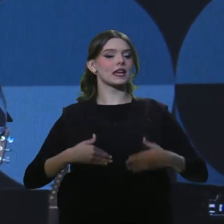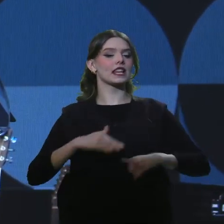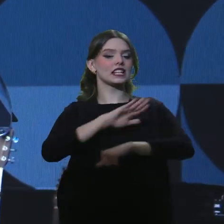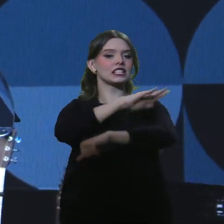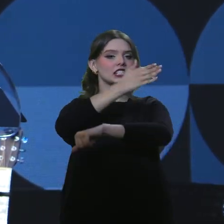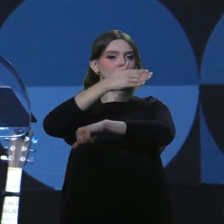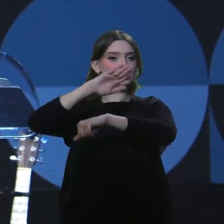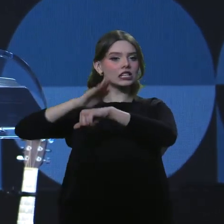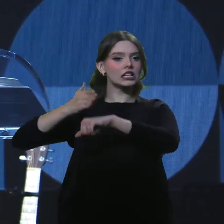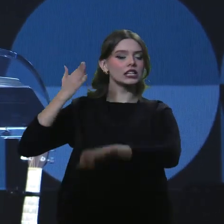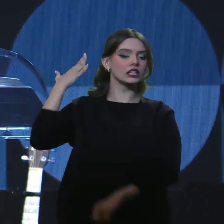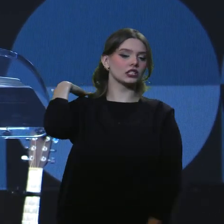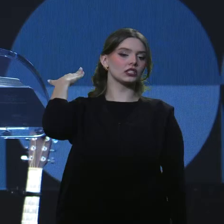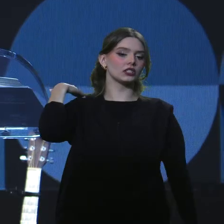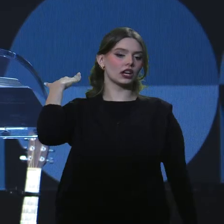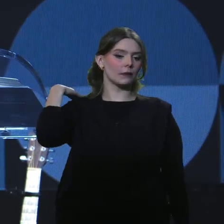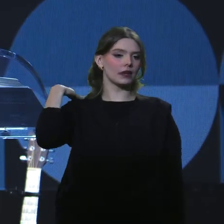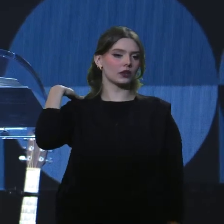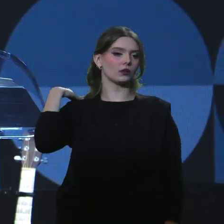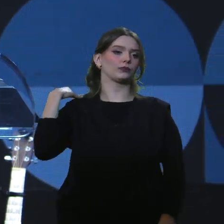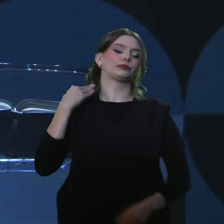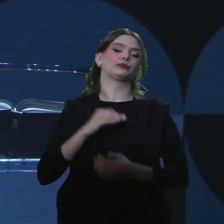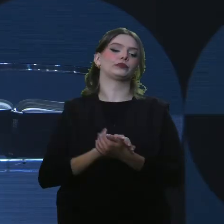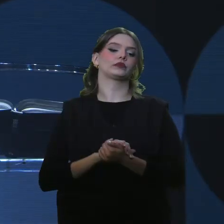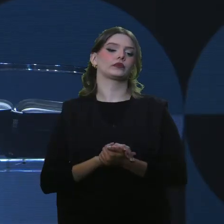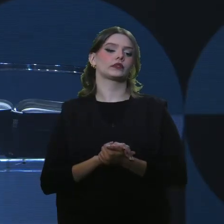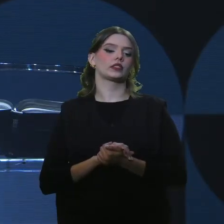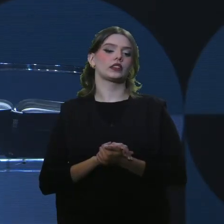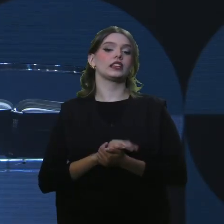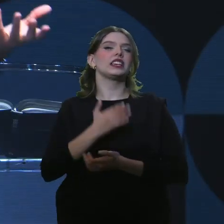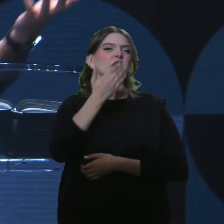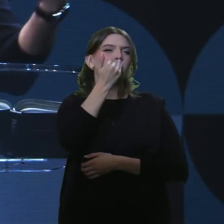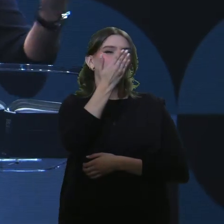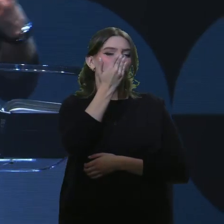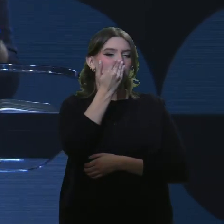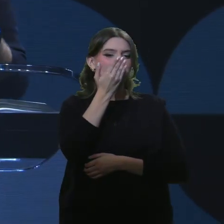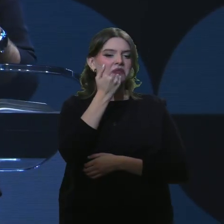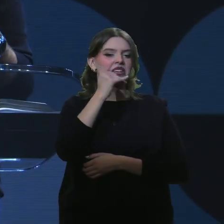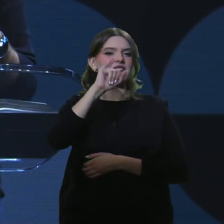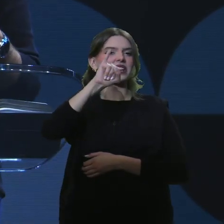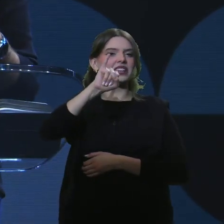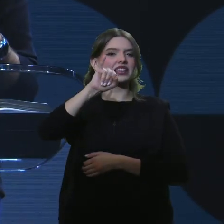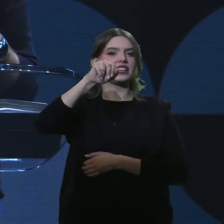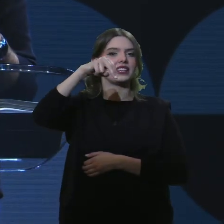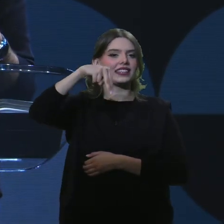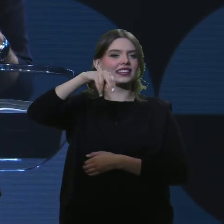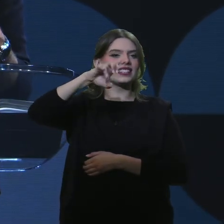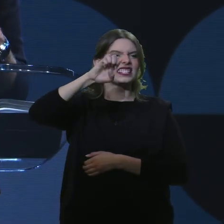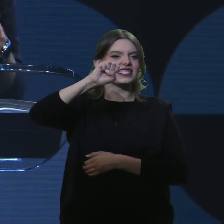camelo, uma cinta em volta. A Bíblia vai falar que ele comia gafanhotos e mel silvestre.